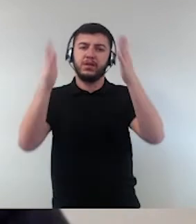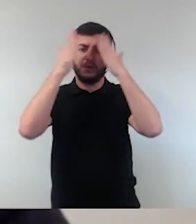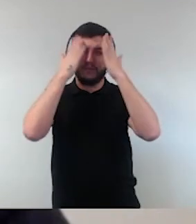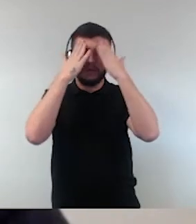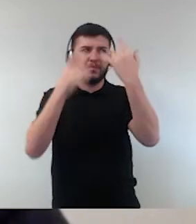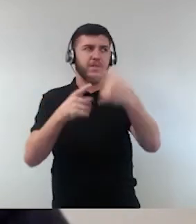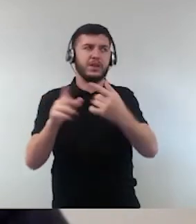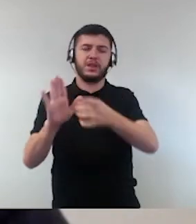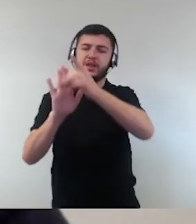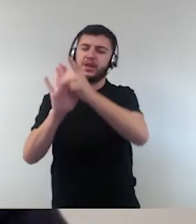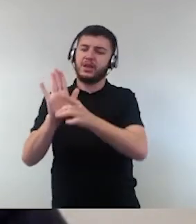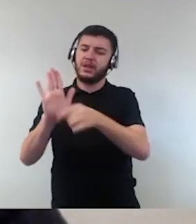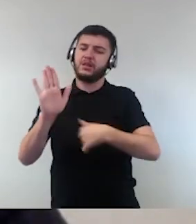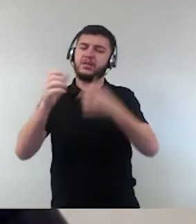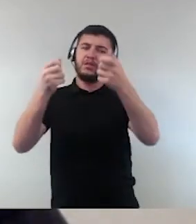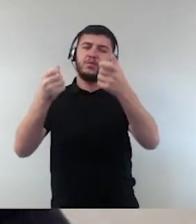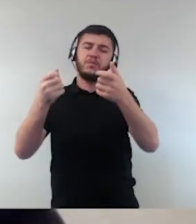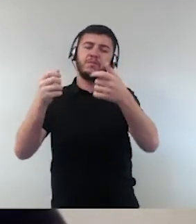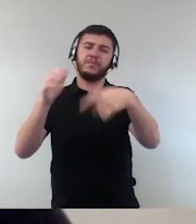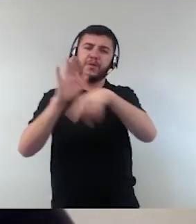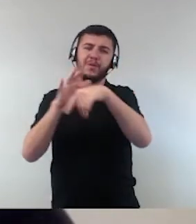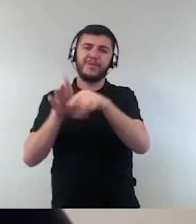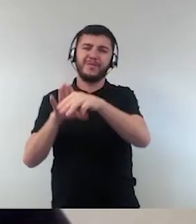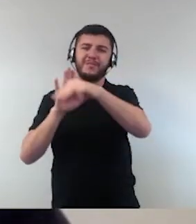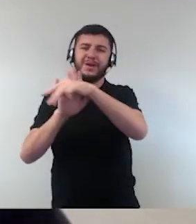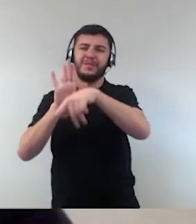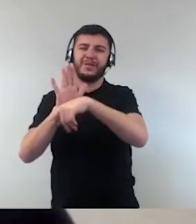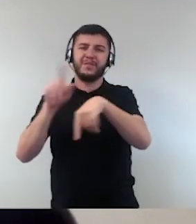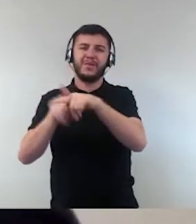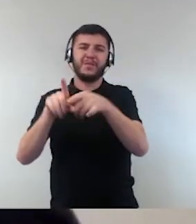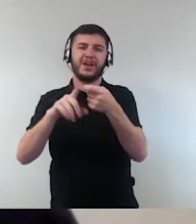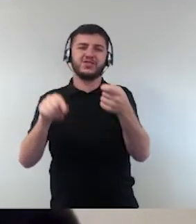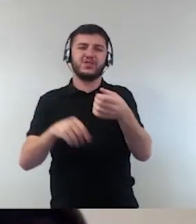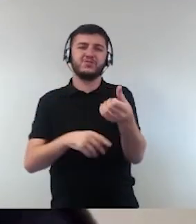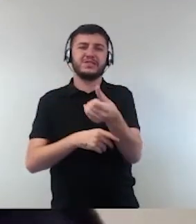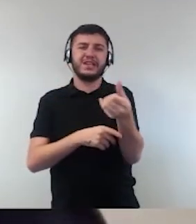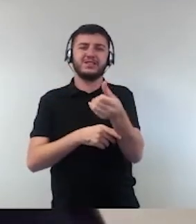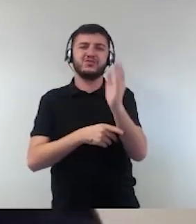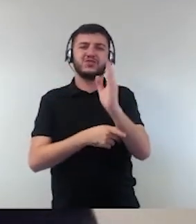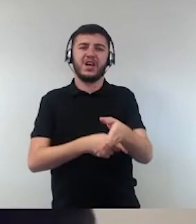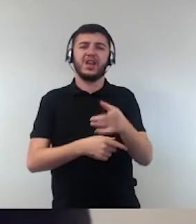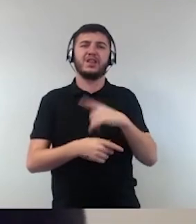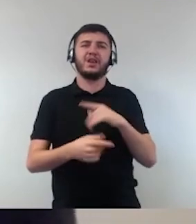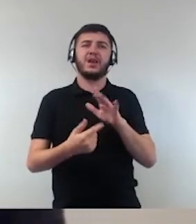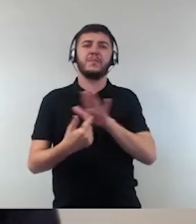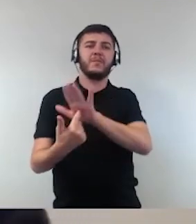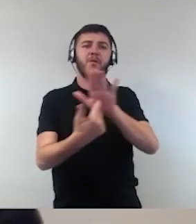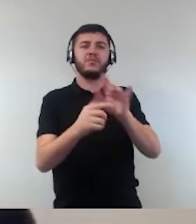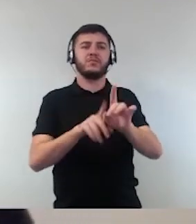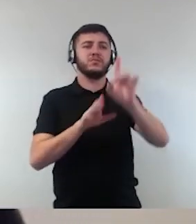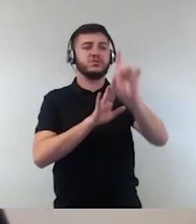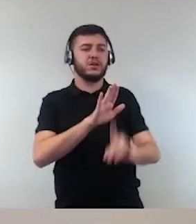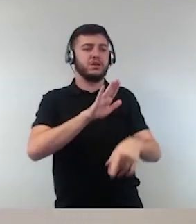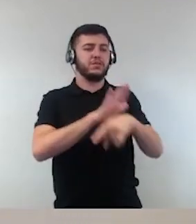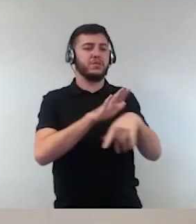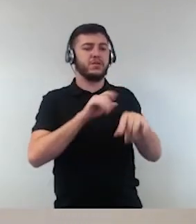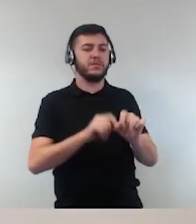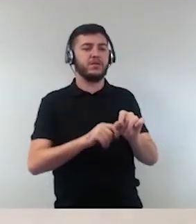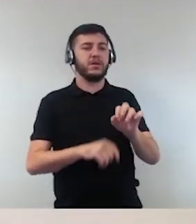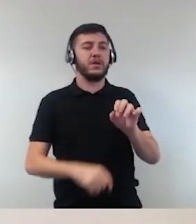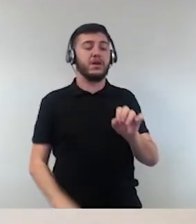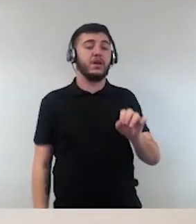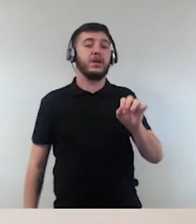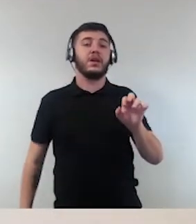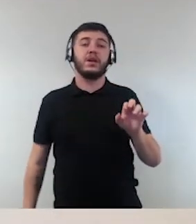que regulamentou a medida provisória, no seu artigo 6º, está previsto o direito à recomposição do equilíbrio